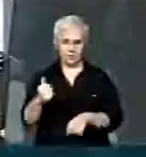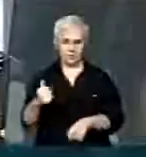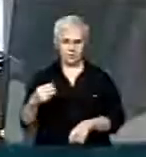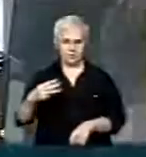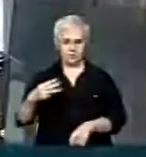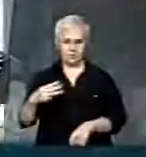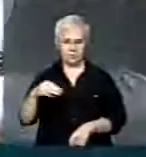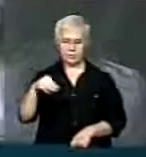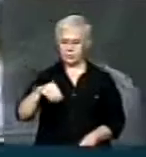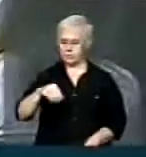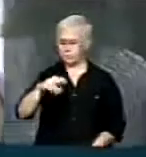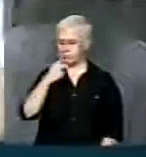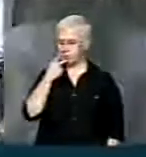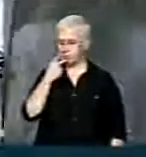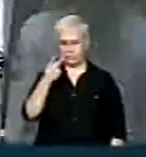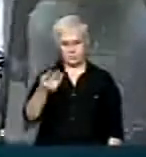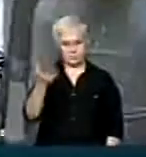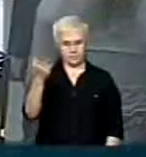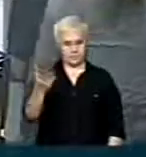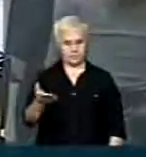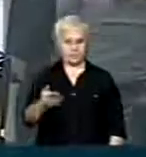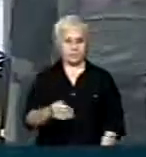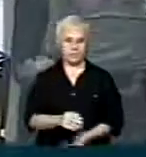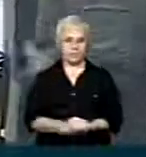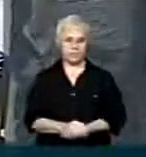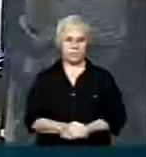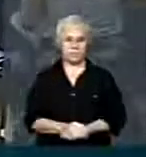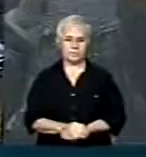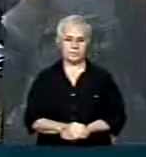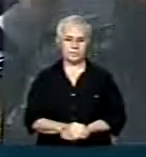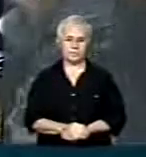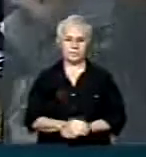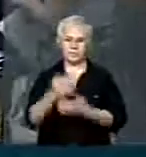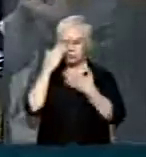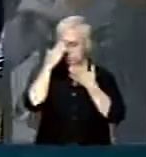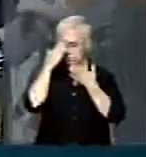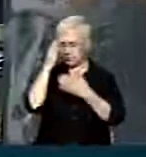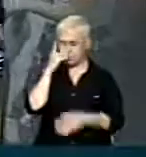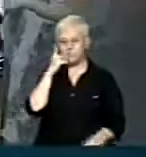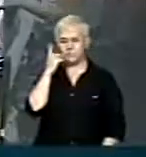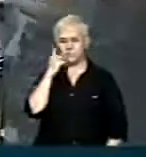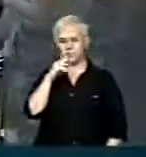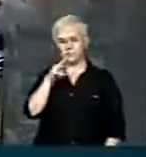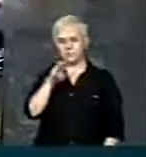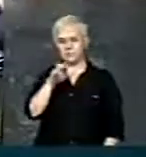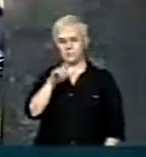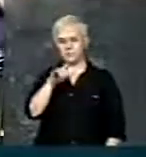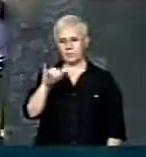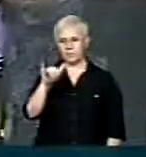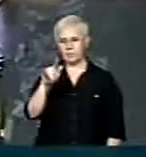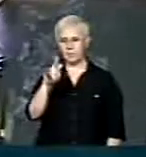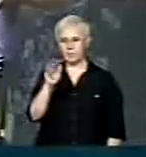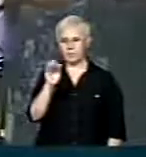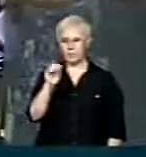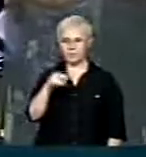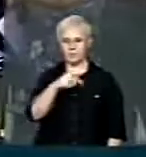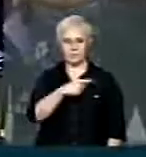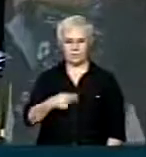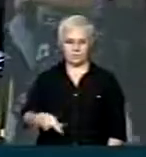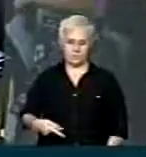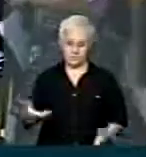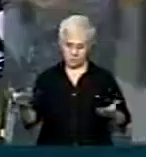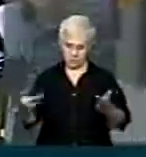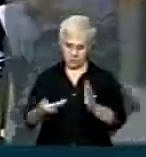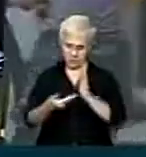Minutos para fazer o seu pronunciamento. Muito obrigado, deputado Wellington, presidente dessa casa. Eu queria